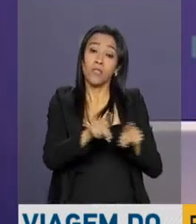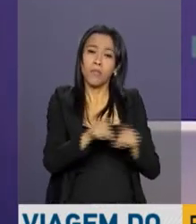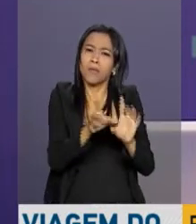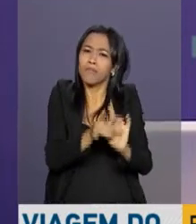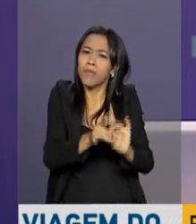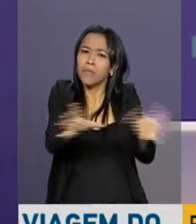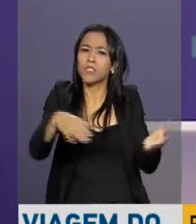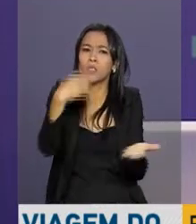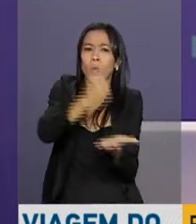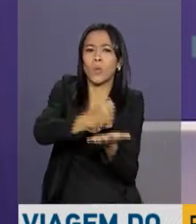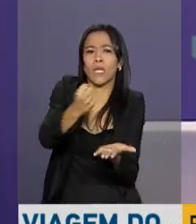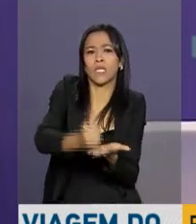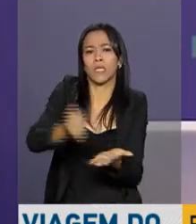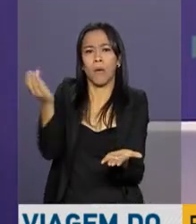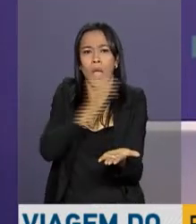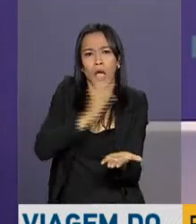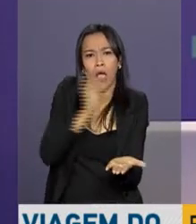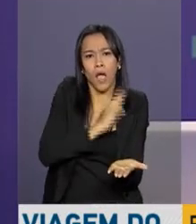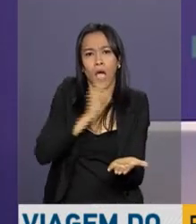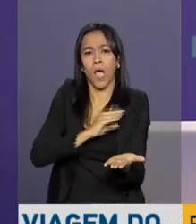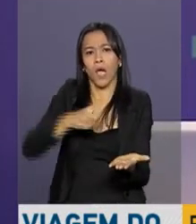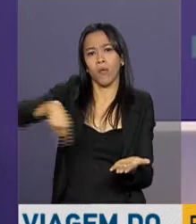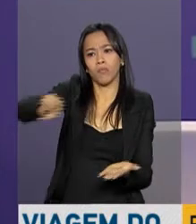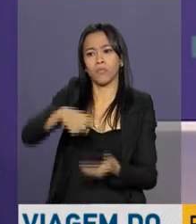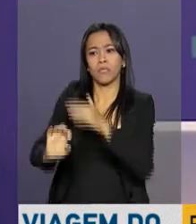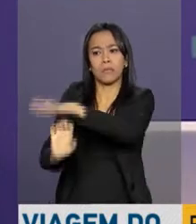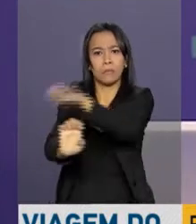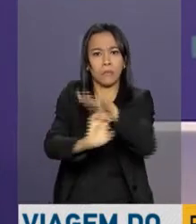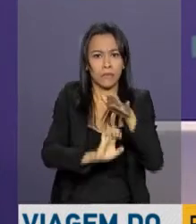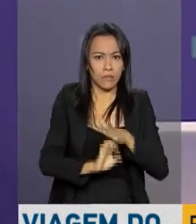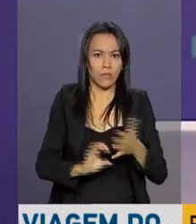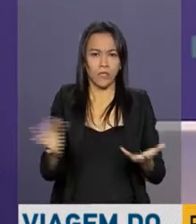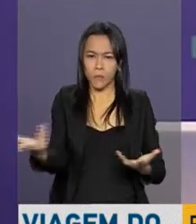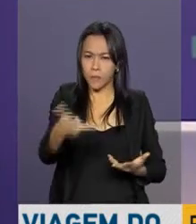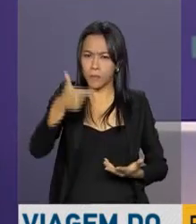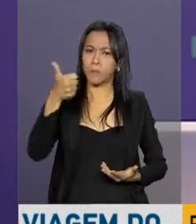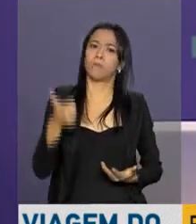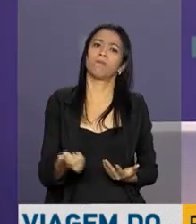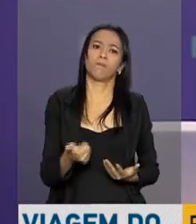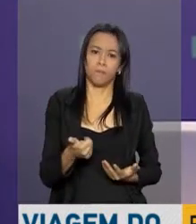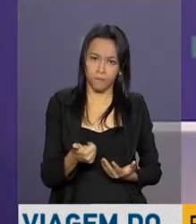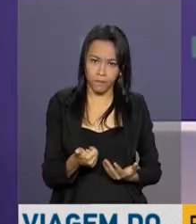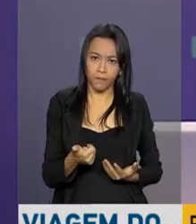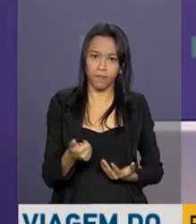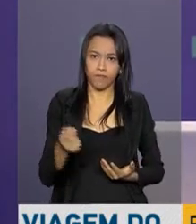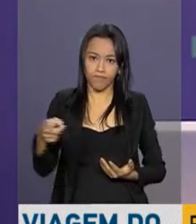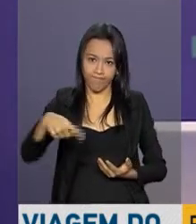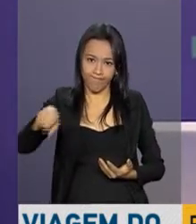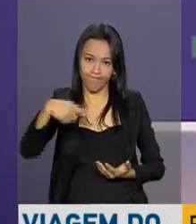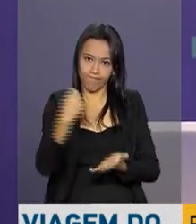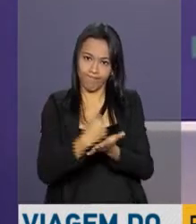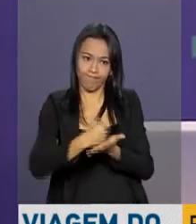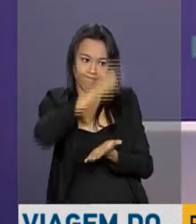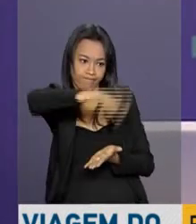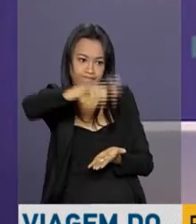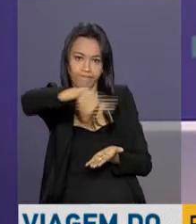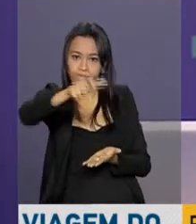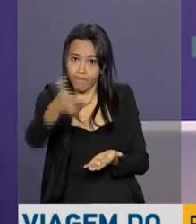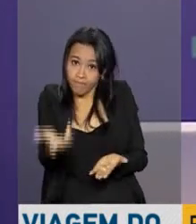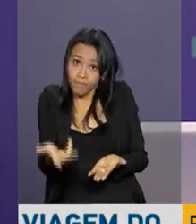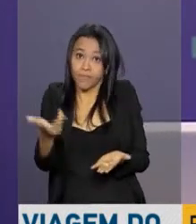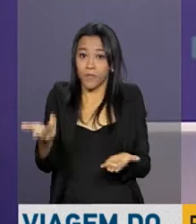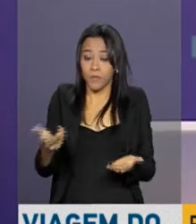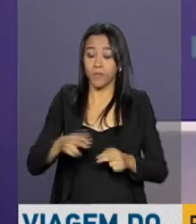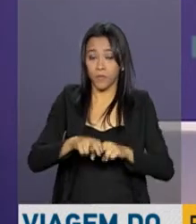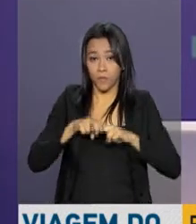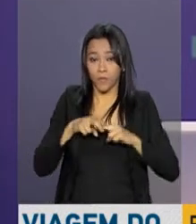mais ágil, mais rápida, mais eficaz, mais eficiente por parte dos empresários.